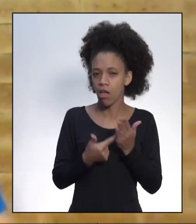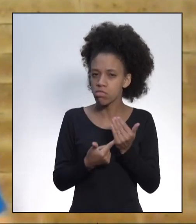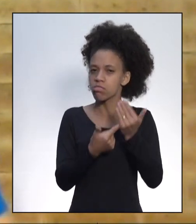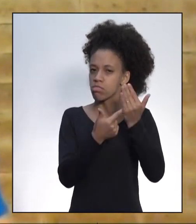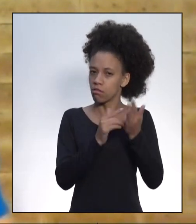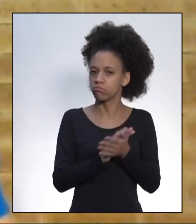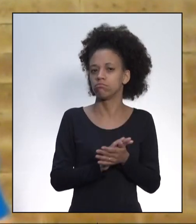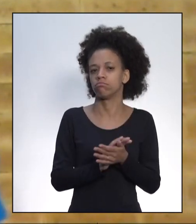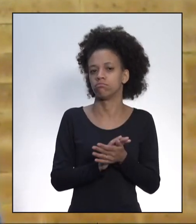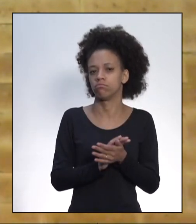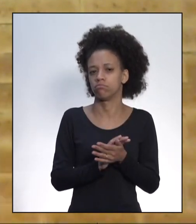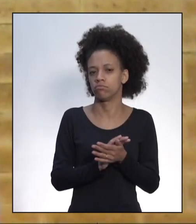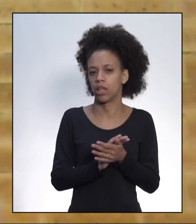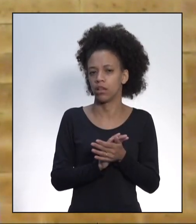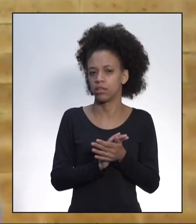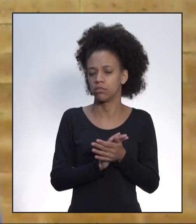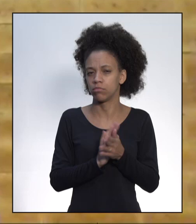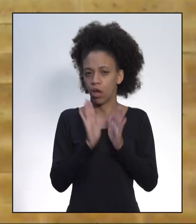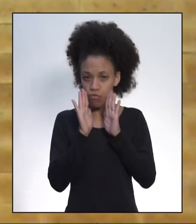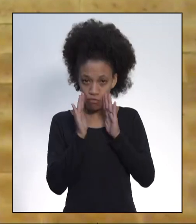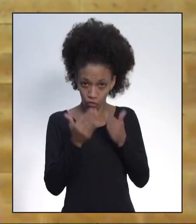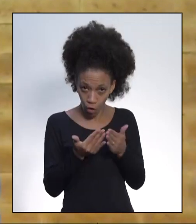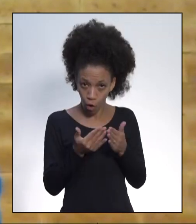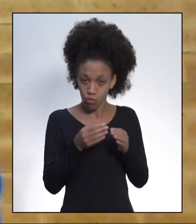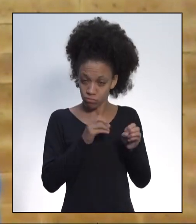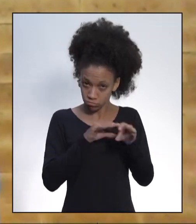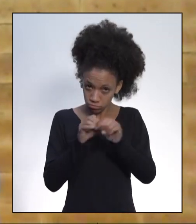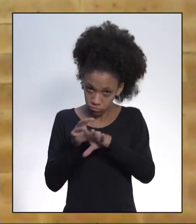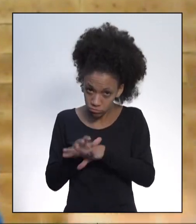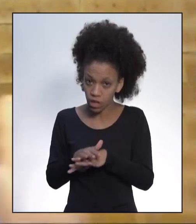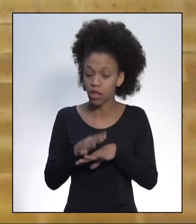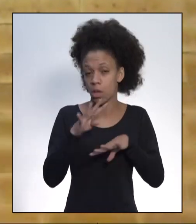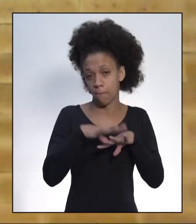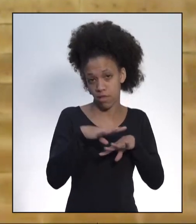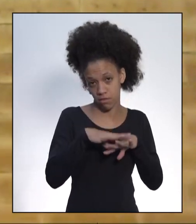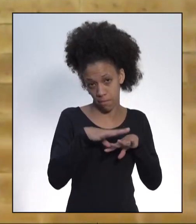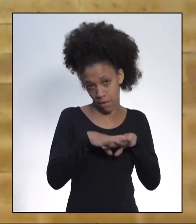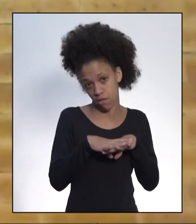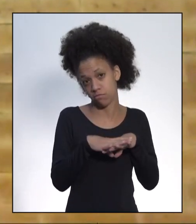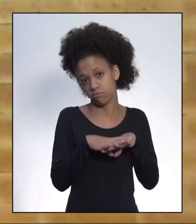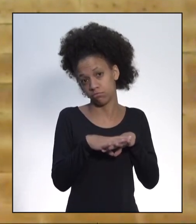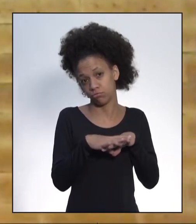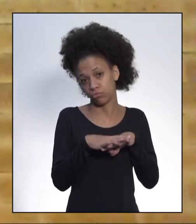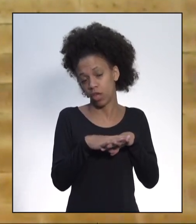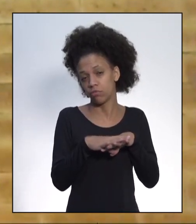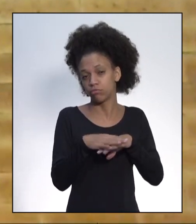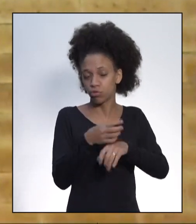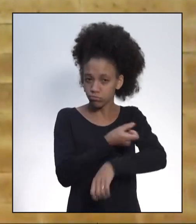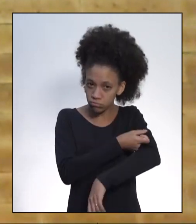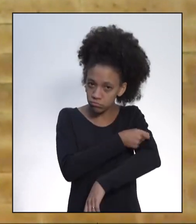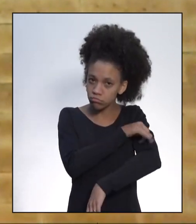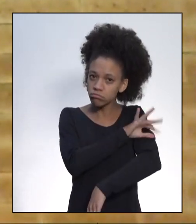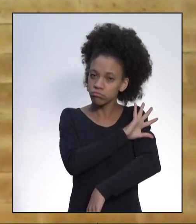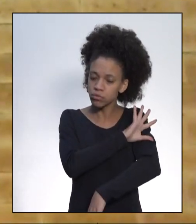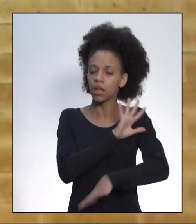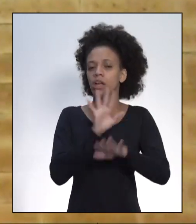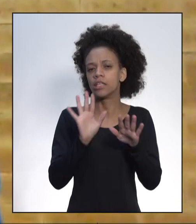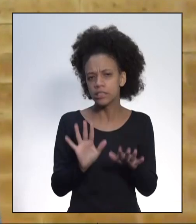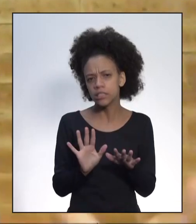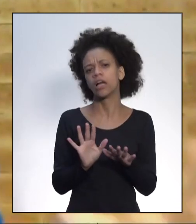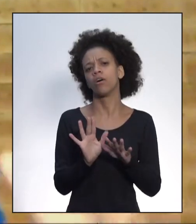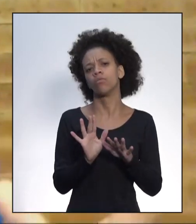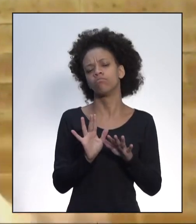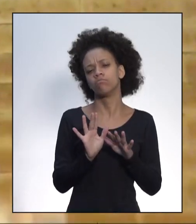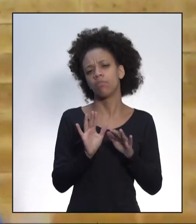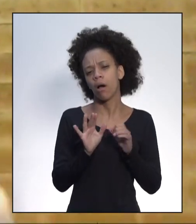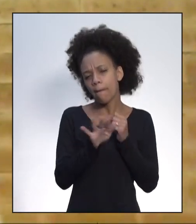tecnologia voltada para o ensino e aprendizagem de matemática nos anos iniciais. Tá legal? Então, a gente basicamente